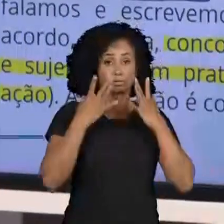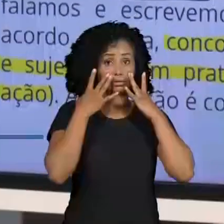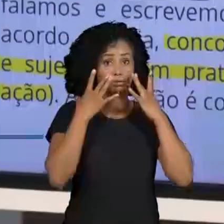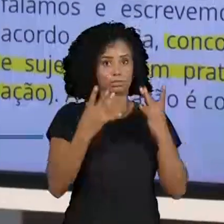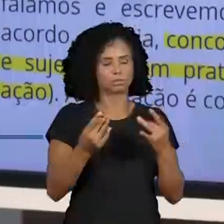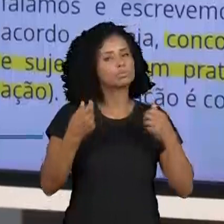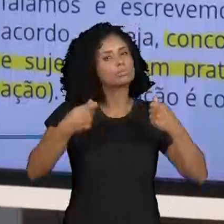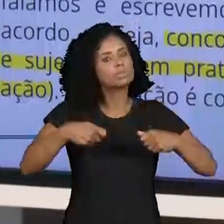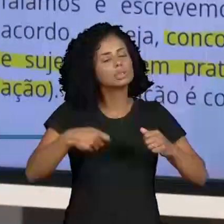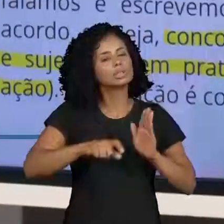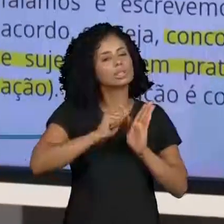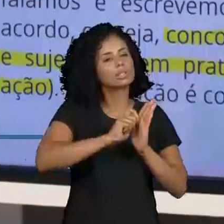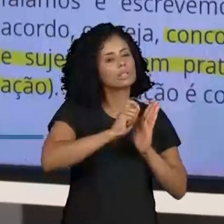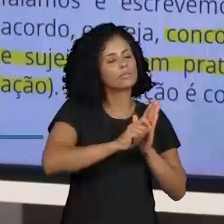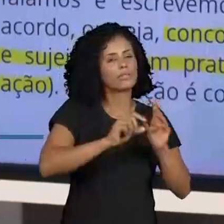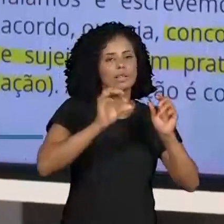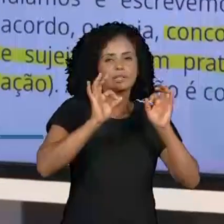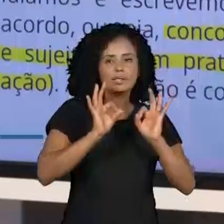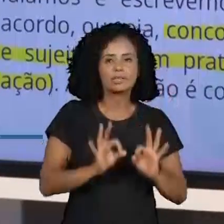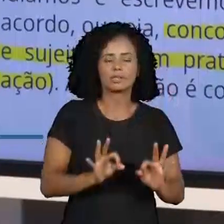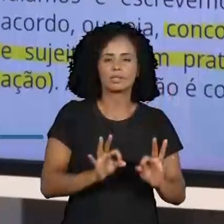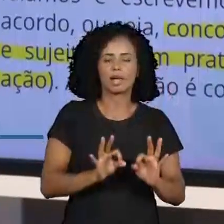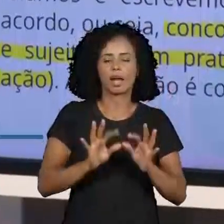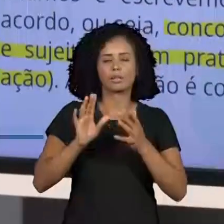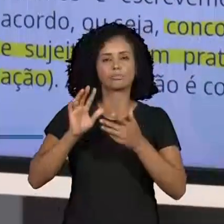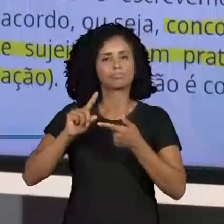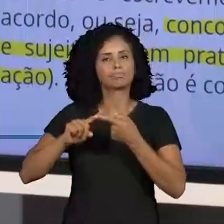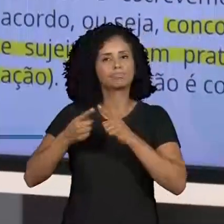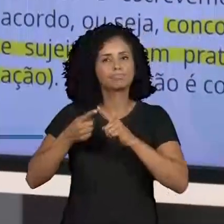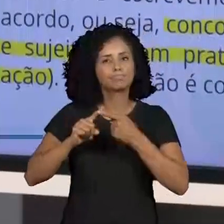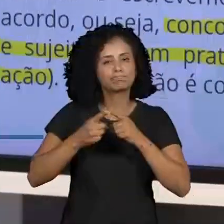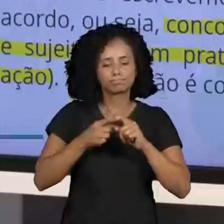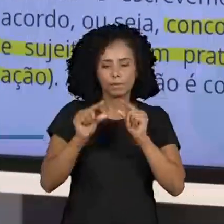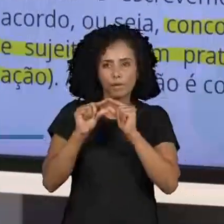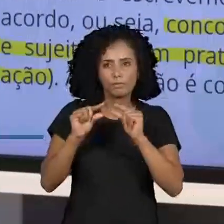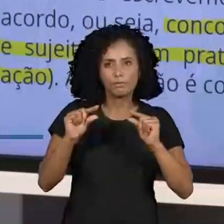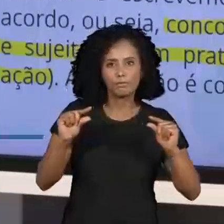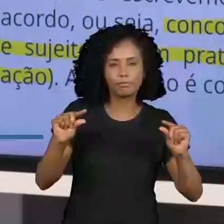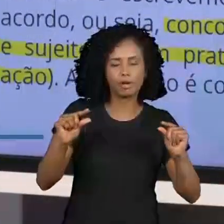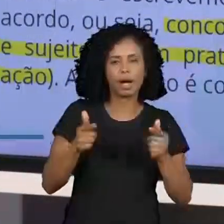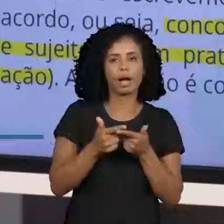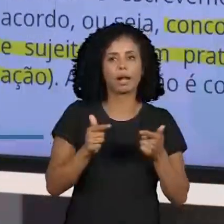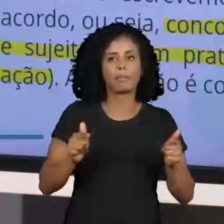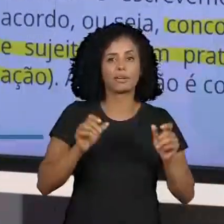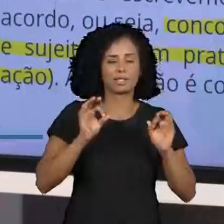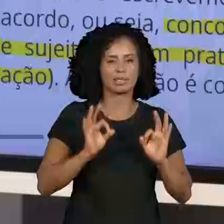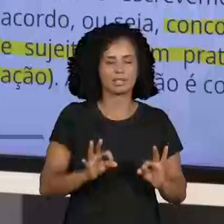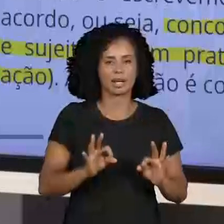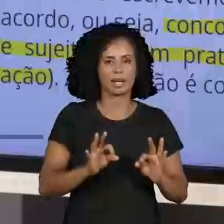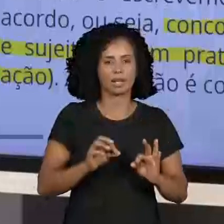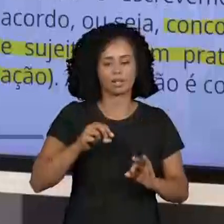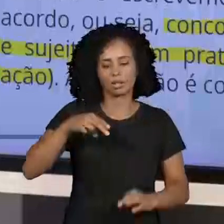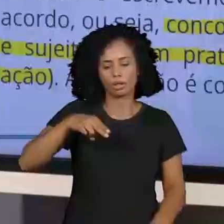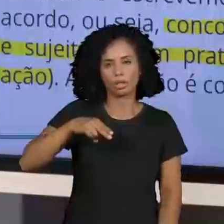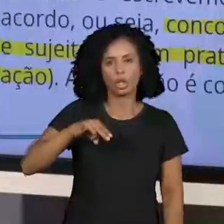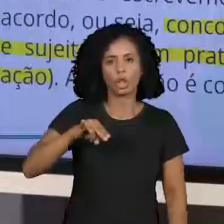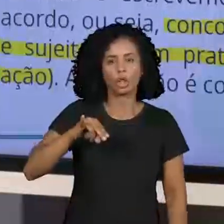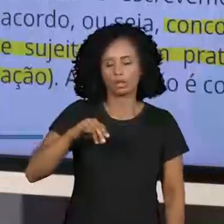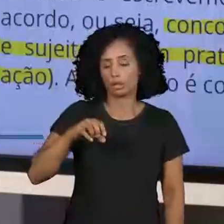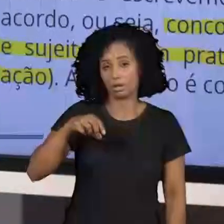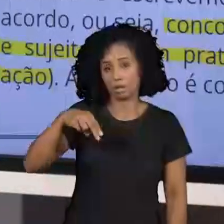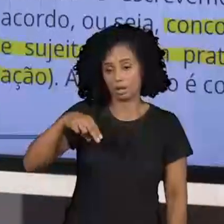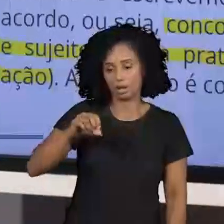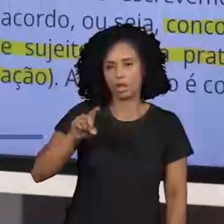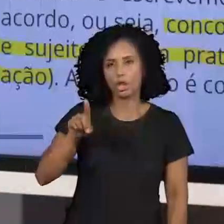nós precisamos concordar exatamente essas ações nós não vai nós ficou pior ainda né